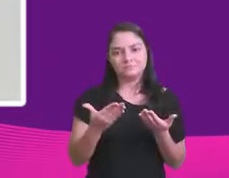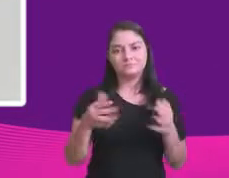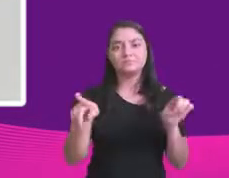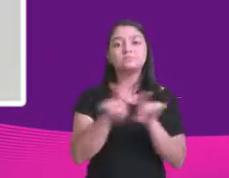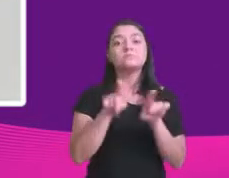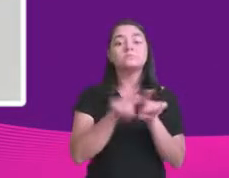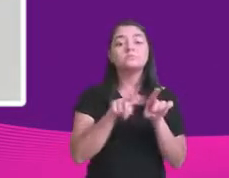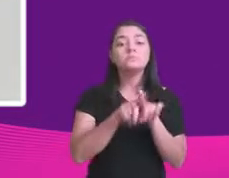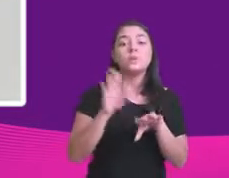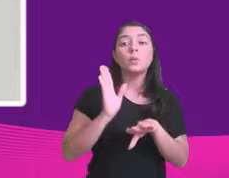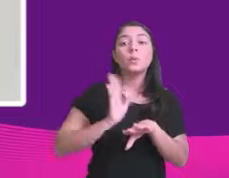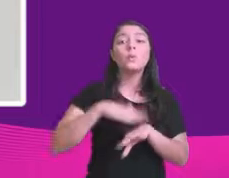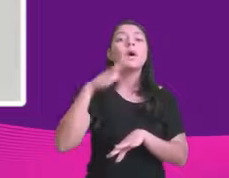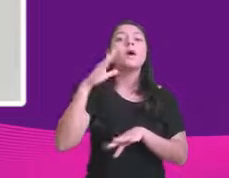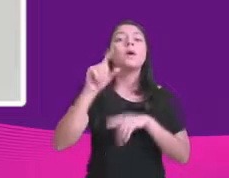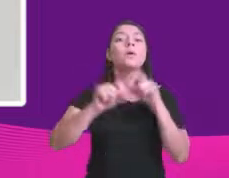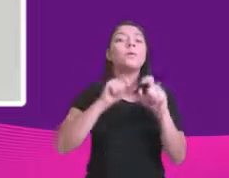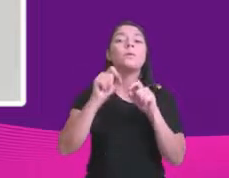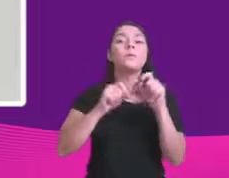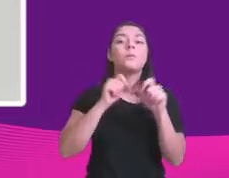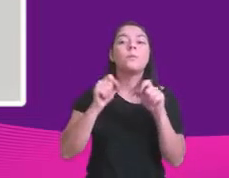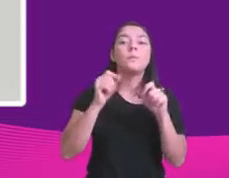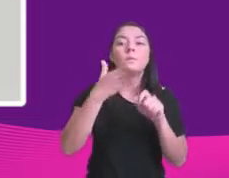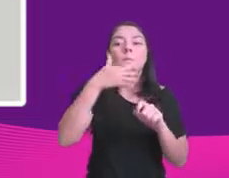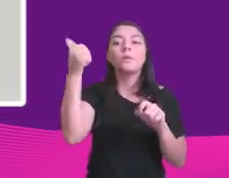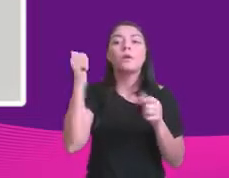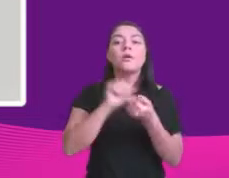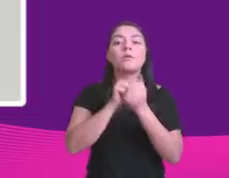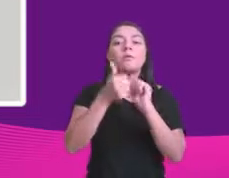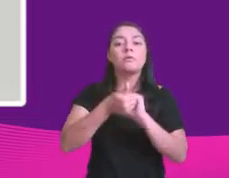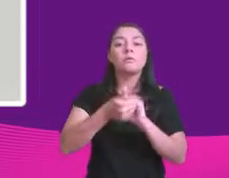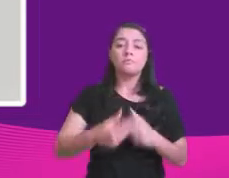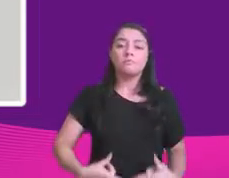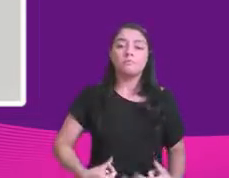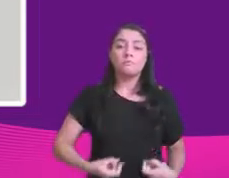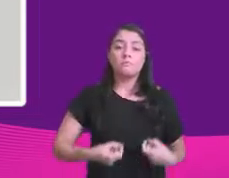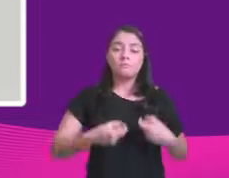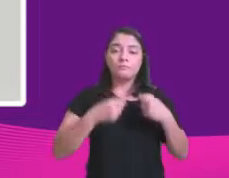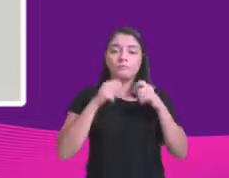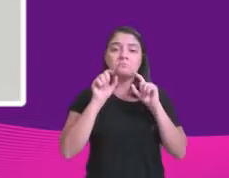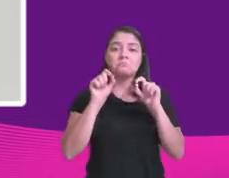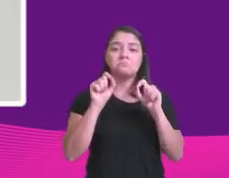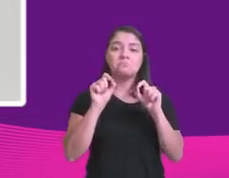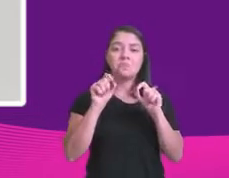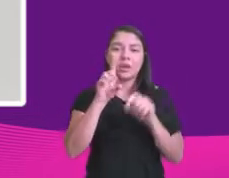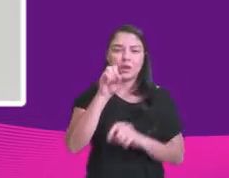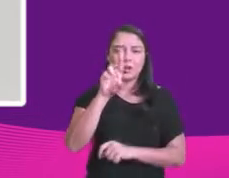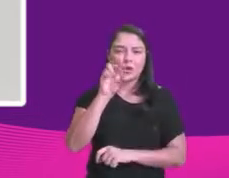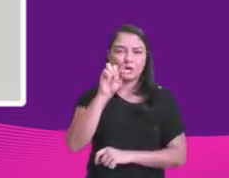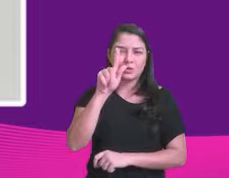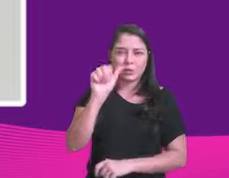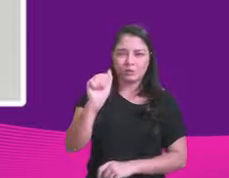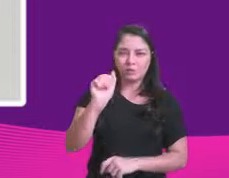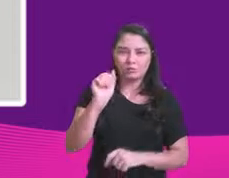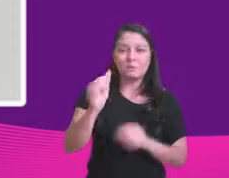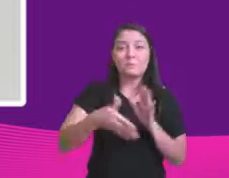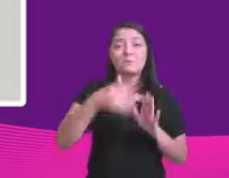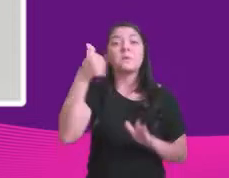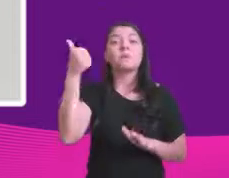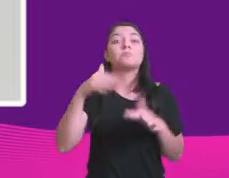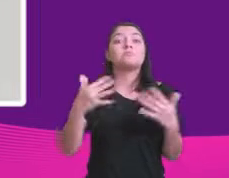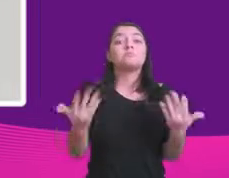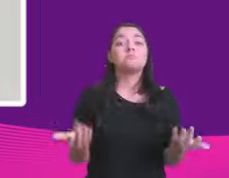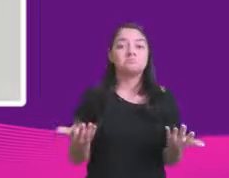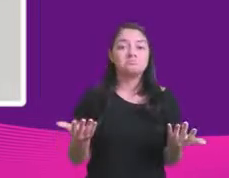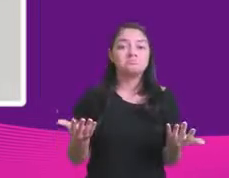E aí fala não só para câncer de ovário, mas para todos. Seria uma droga que não seria ciclo específico, quer dizer, porque a gente não